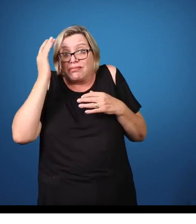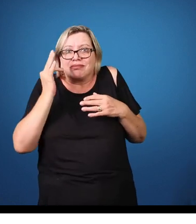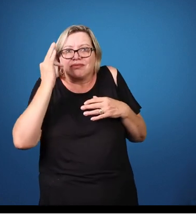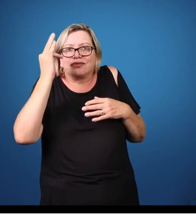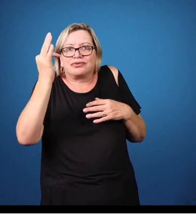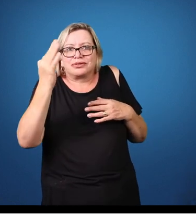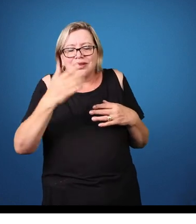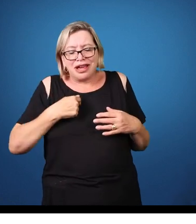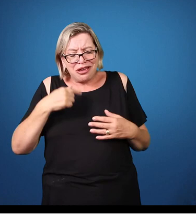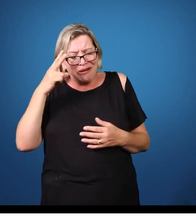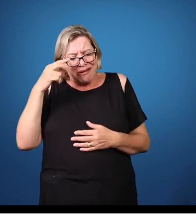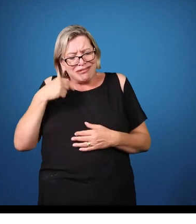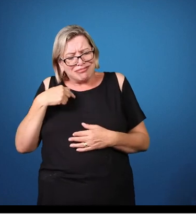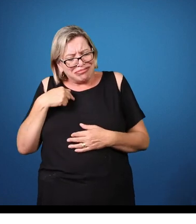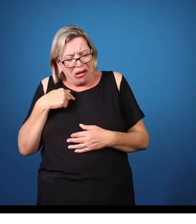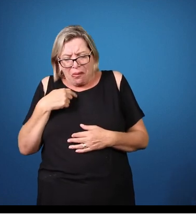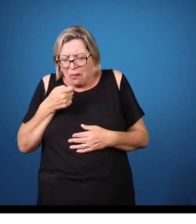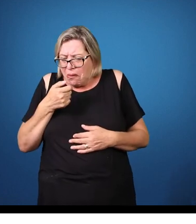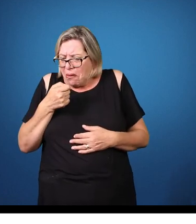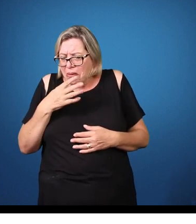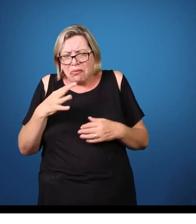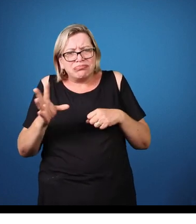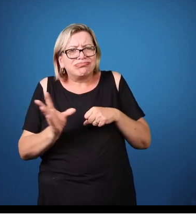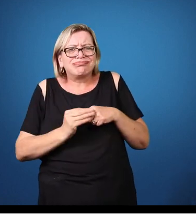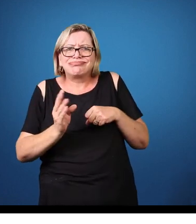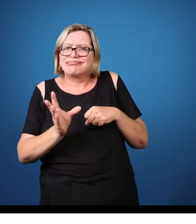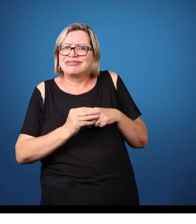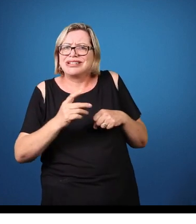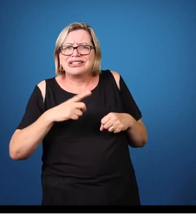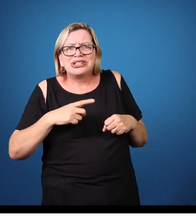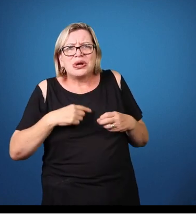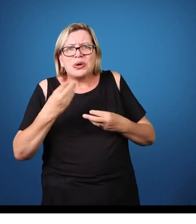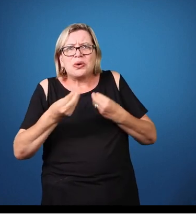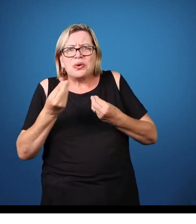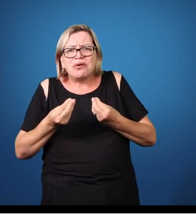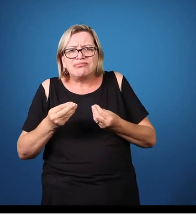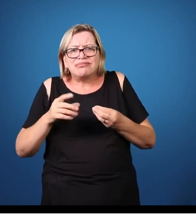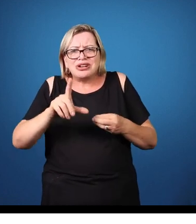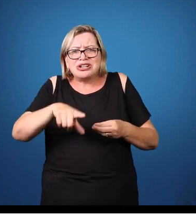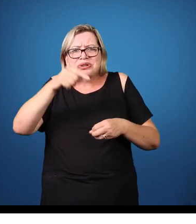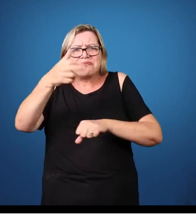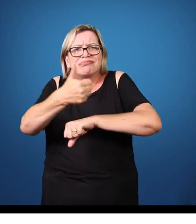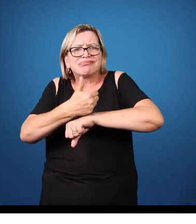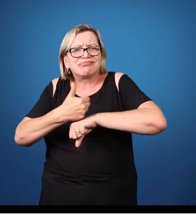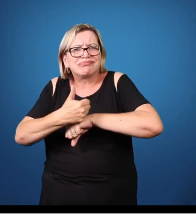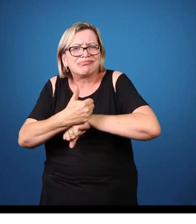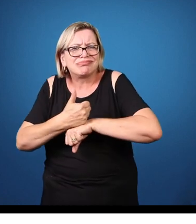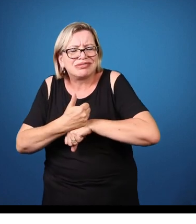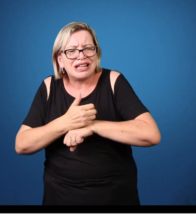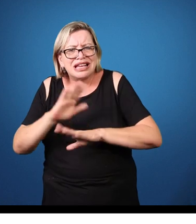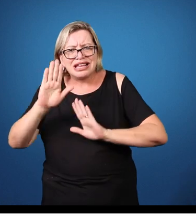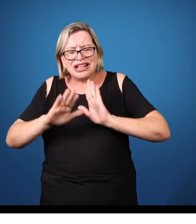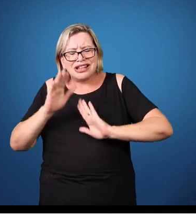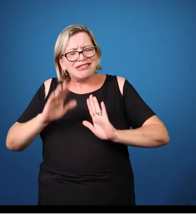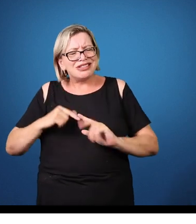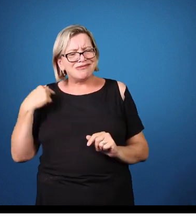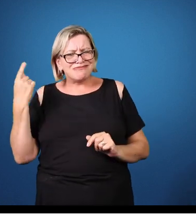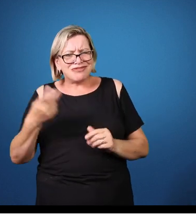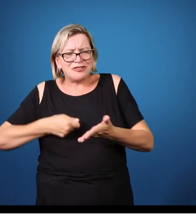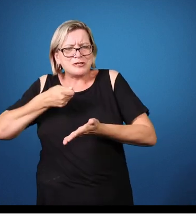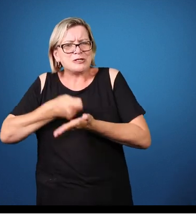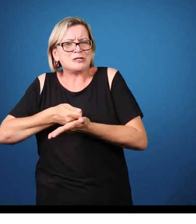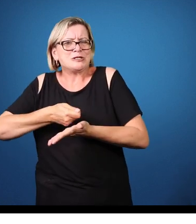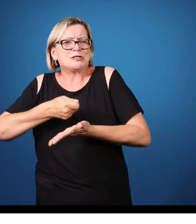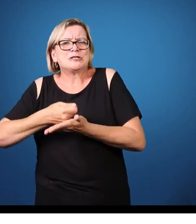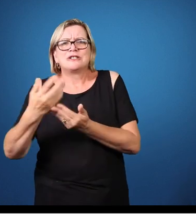uma carreira ou o que eu quero no futuro. E a gente exige, às vezes, dos jovens isso, né? Olha, você tem que ser determinado e saber aonde você quer chegar.